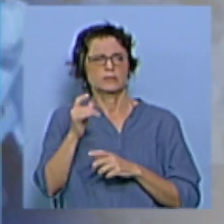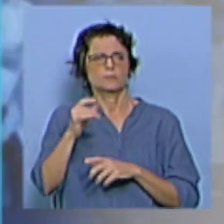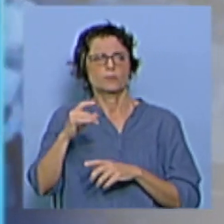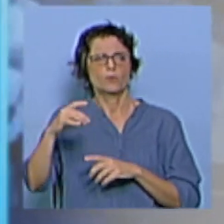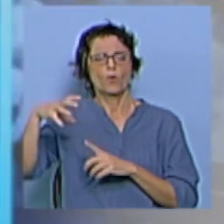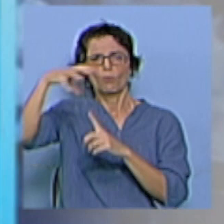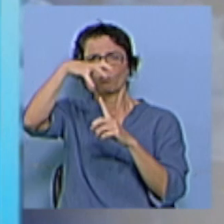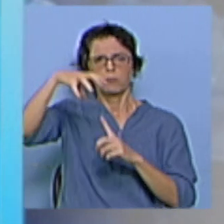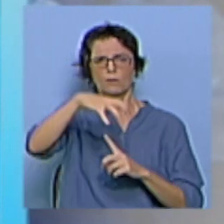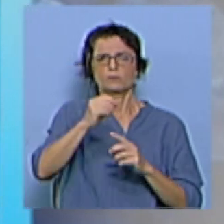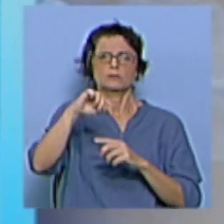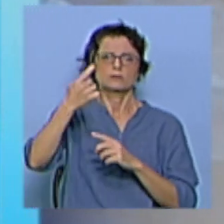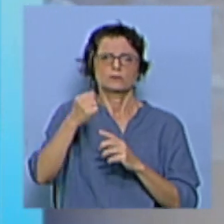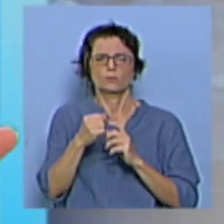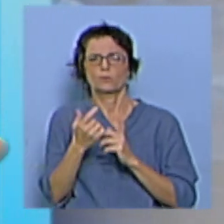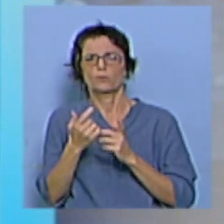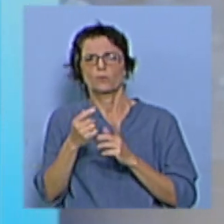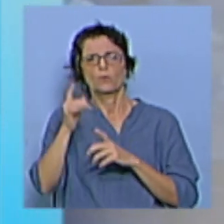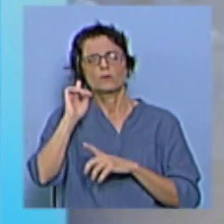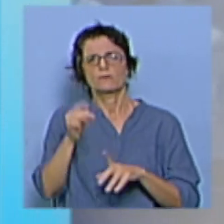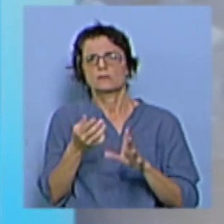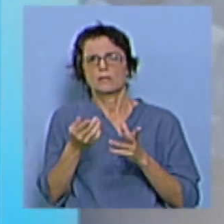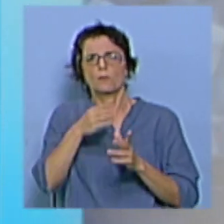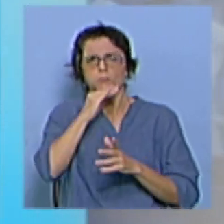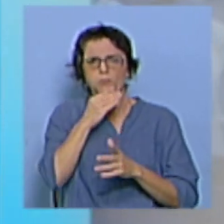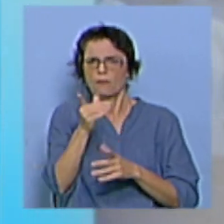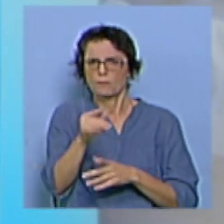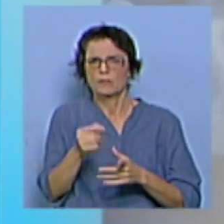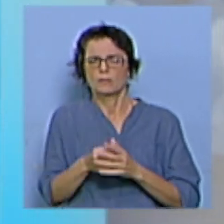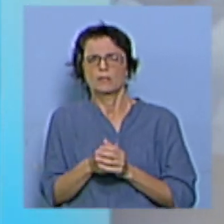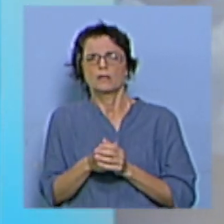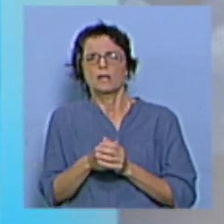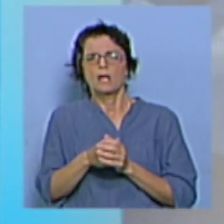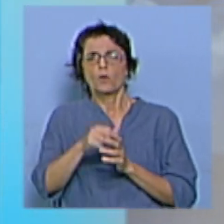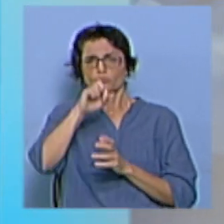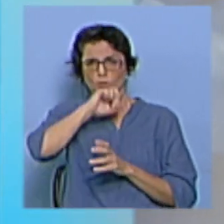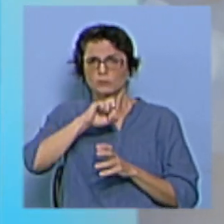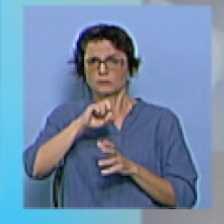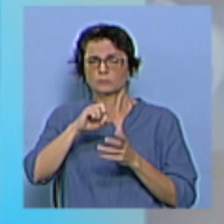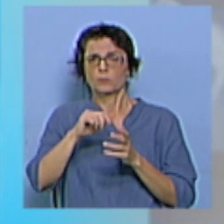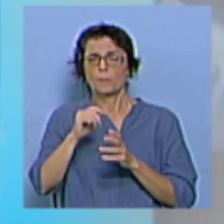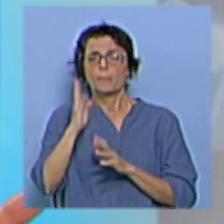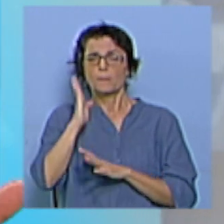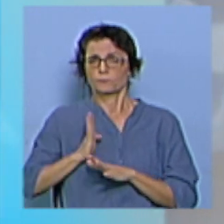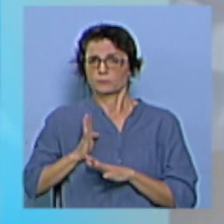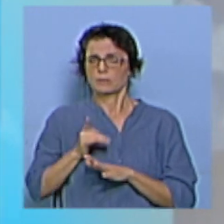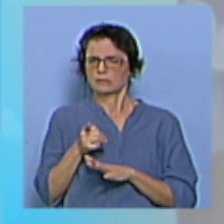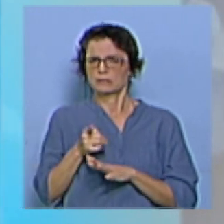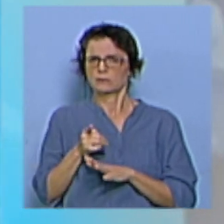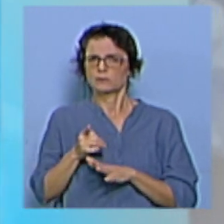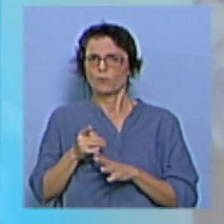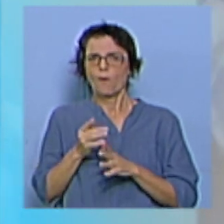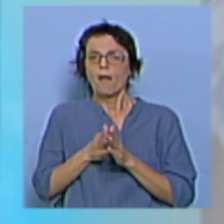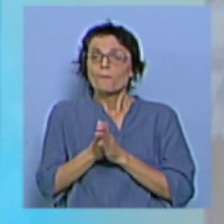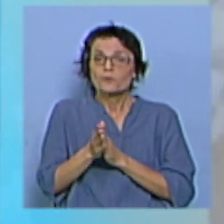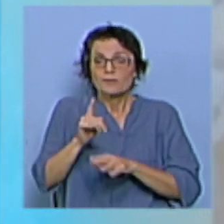muito recentemente, que, nas palavras do Dom Rui Valério, do Bispo das Forças Armadas, era sempre uma ocasião para motivar